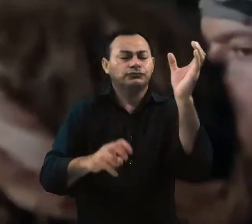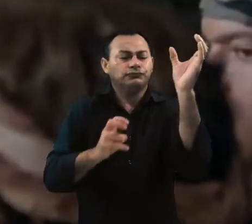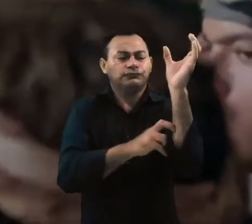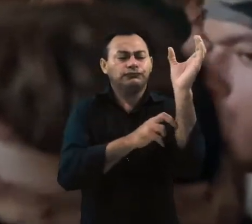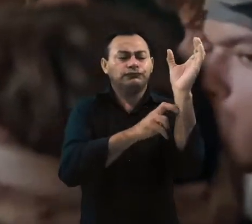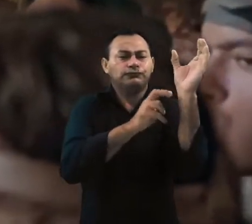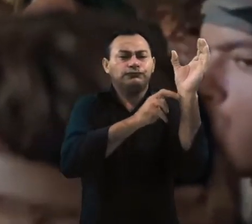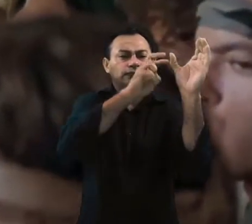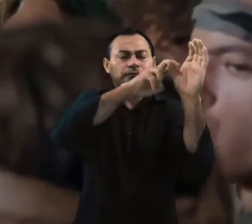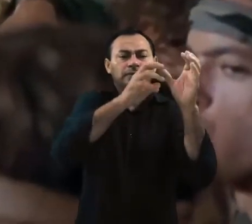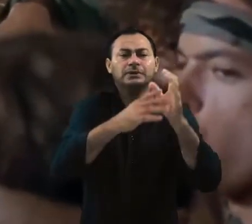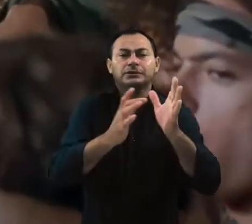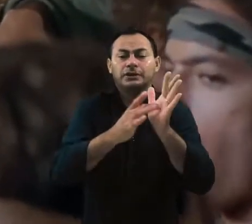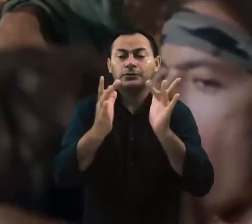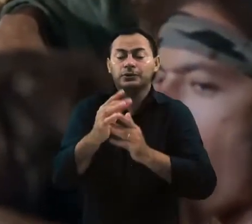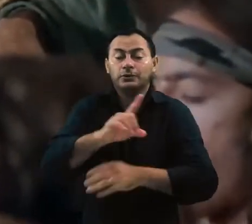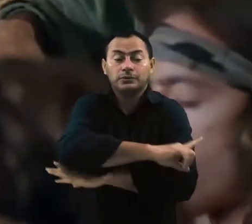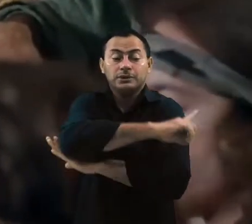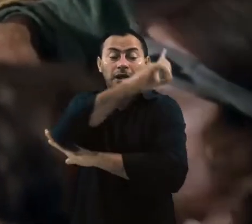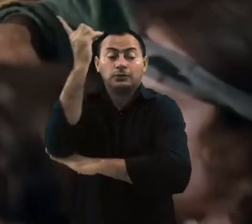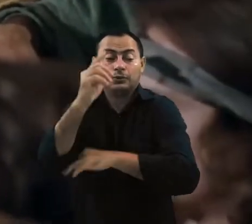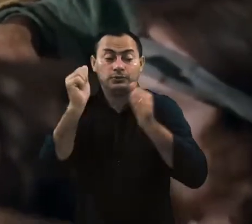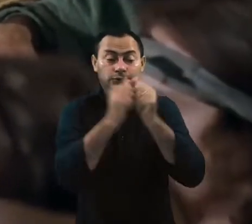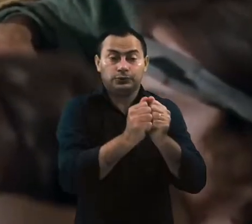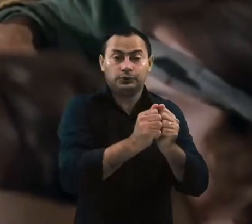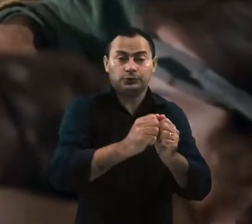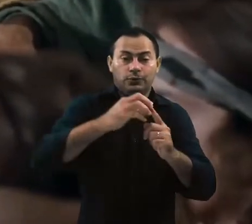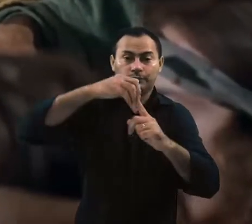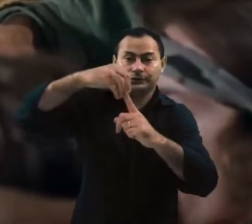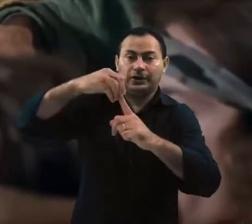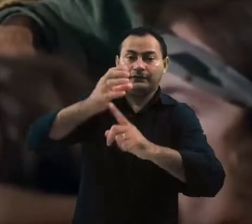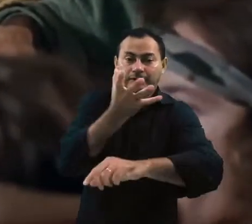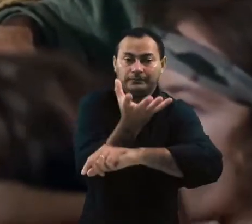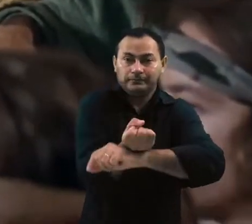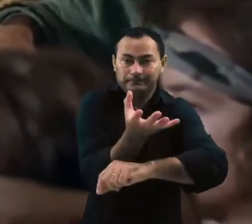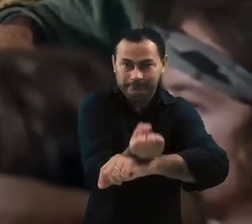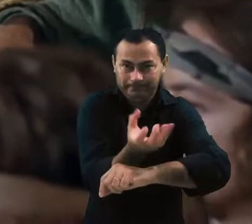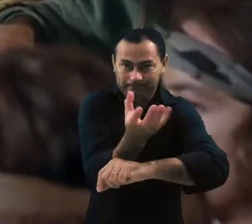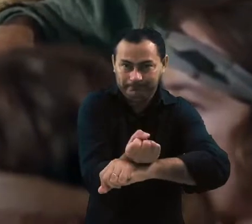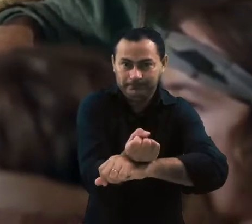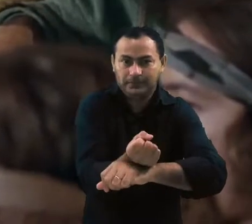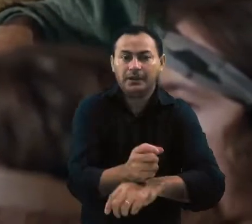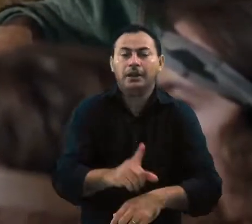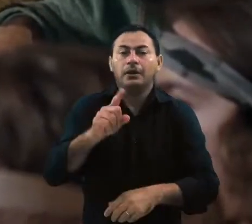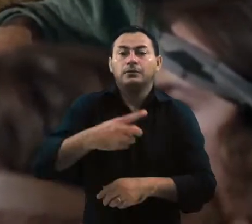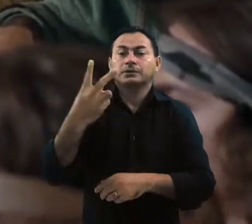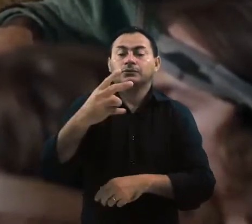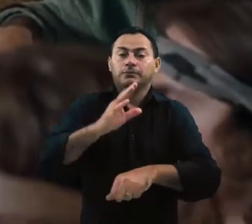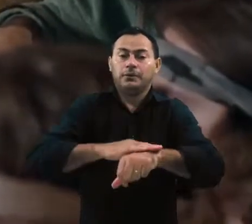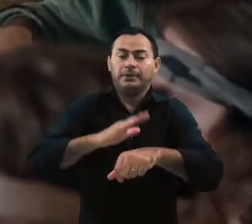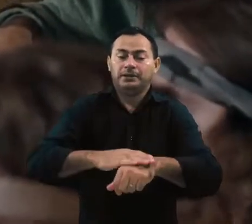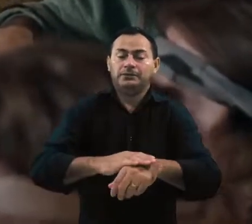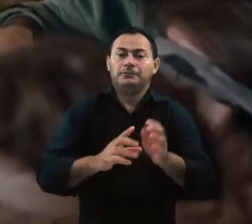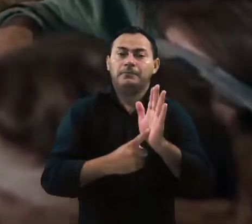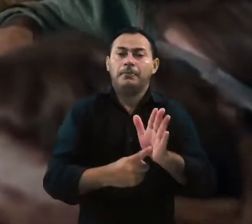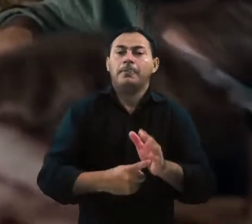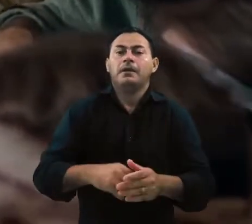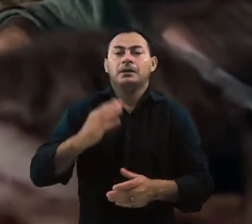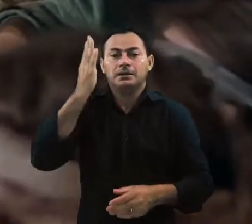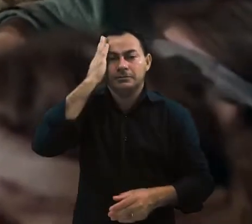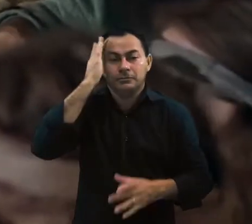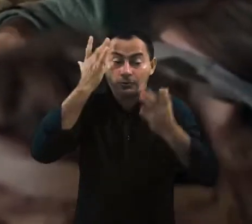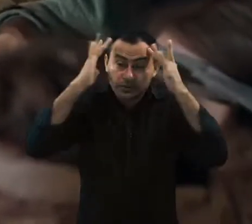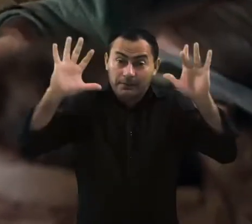na casa de Zaqueu Jesus para o único dia que tinha em Jericó com o chefe dos publicanos este fio segundo